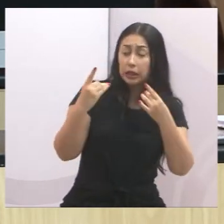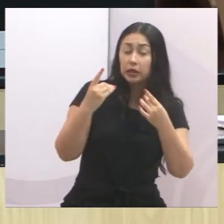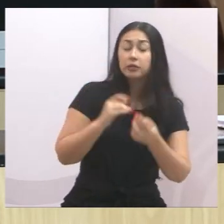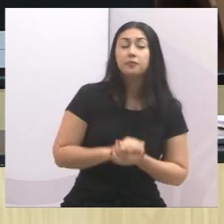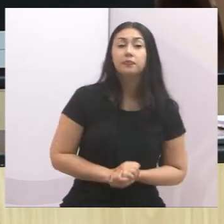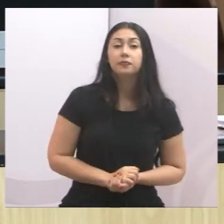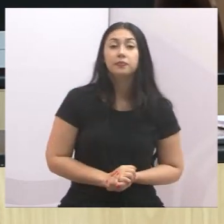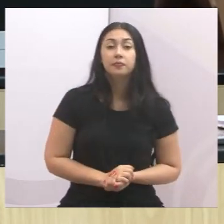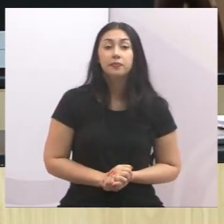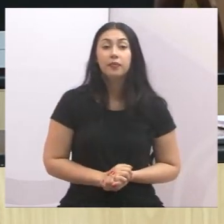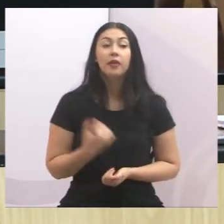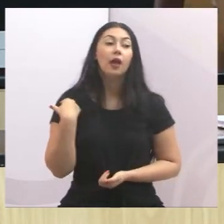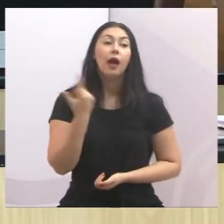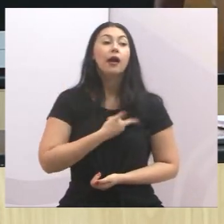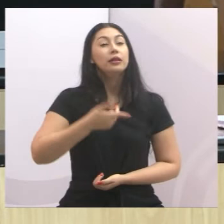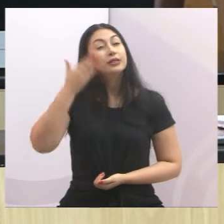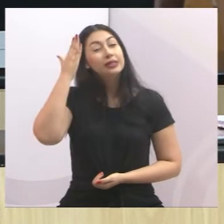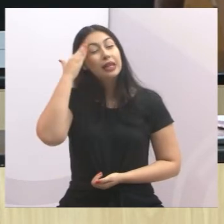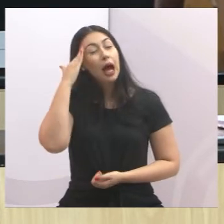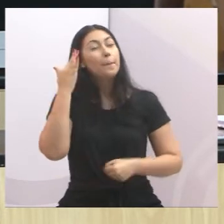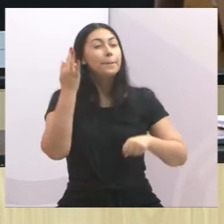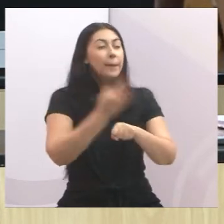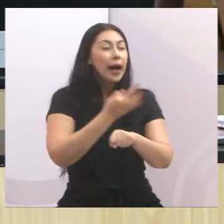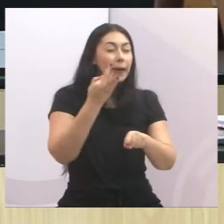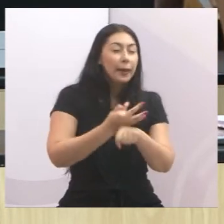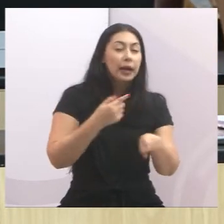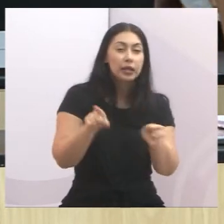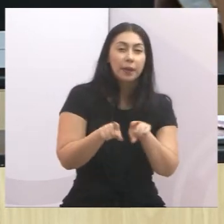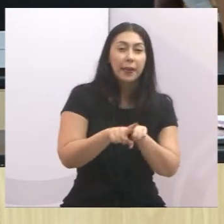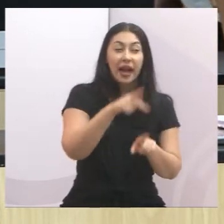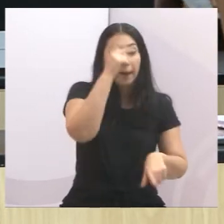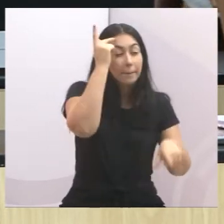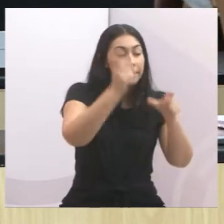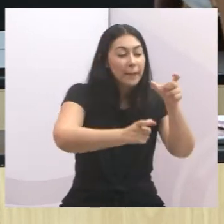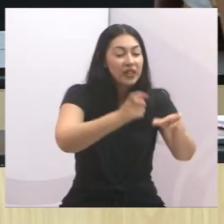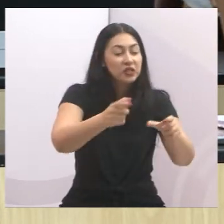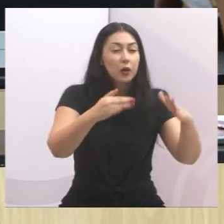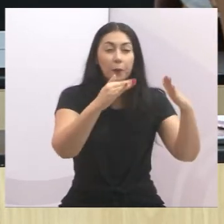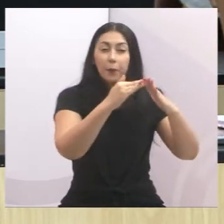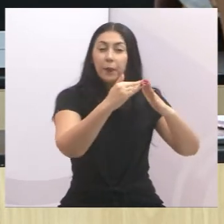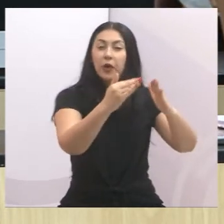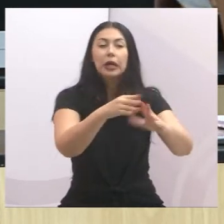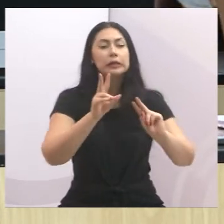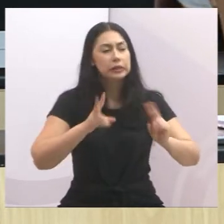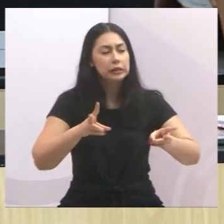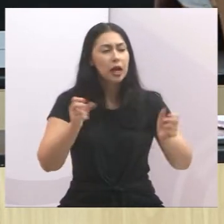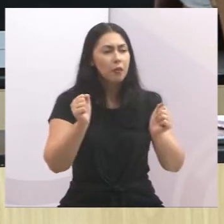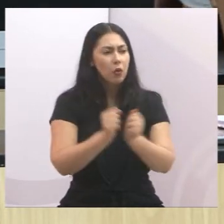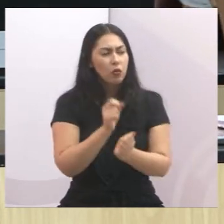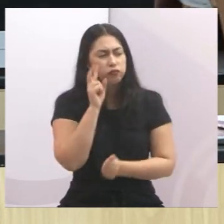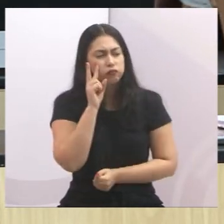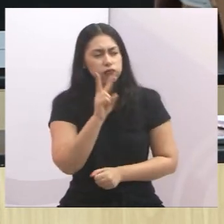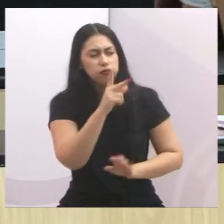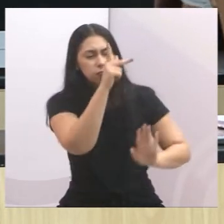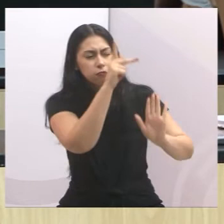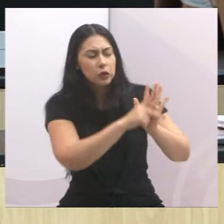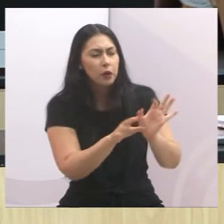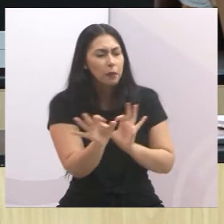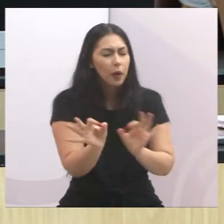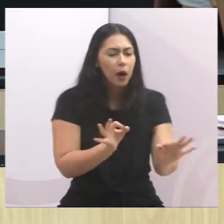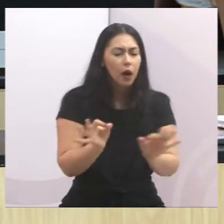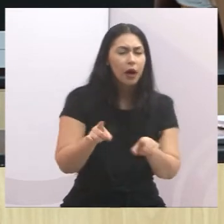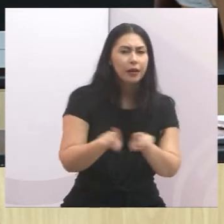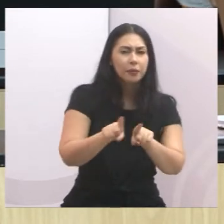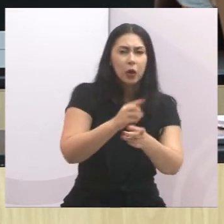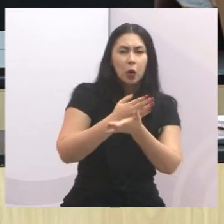obra. Considerando a perseverança também dos moradores desde 2014 no acompanhamento do projeto e iniciação e